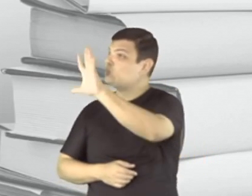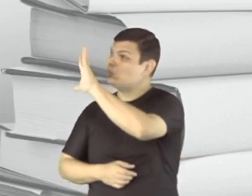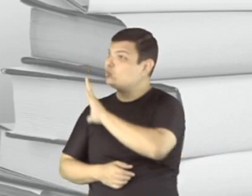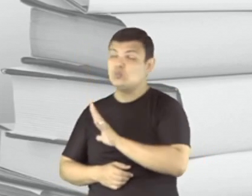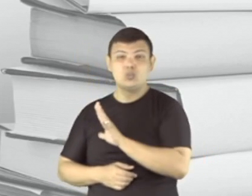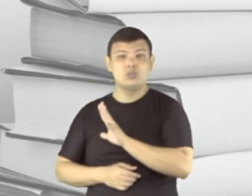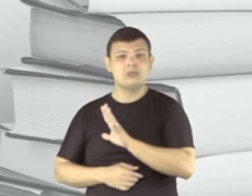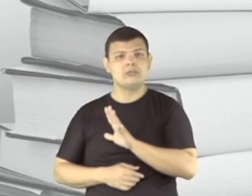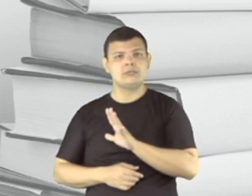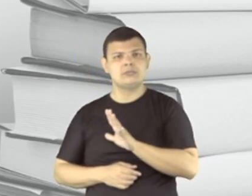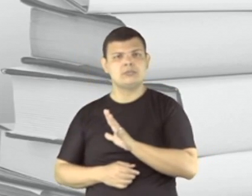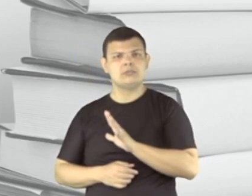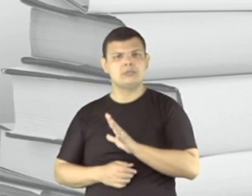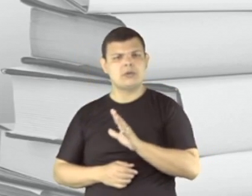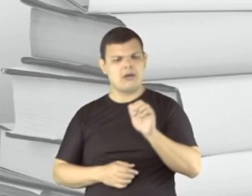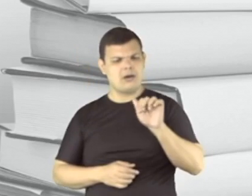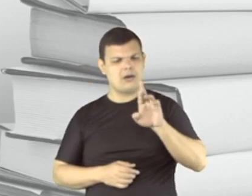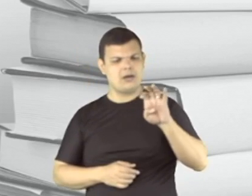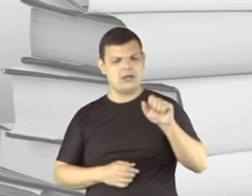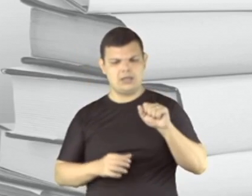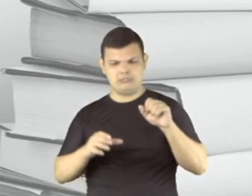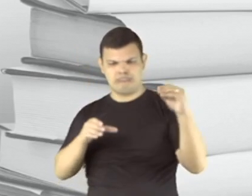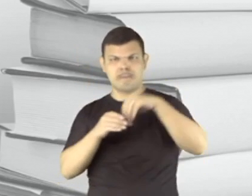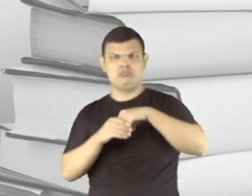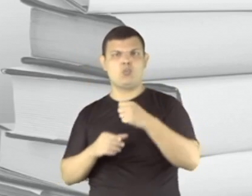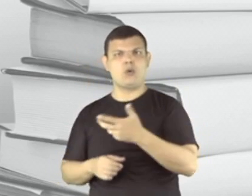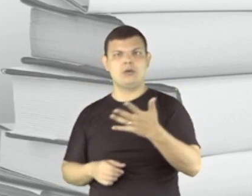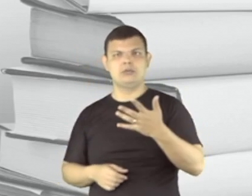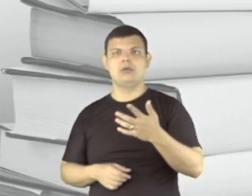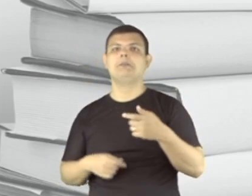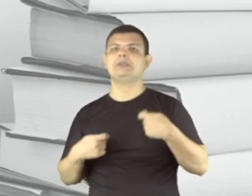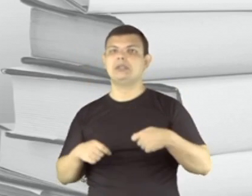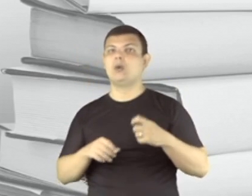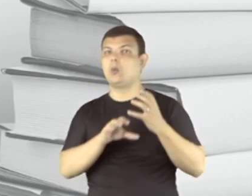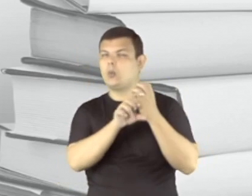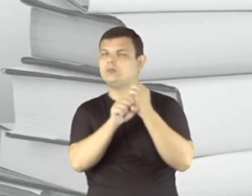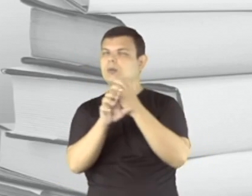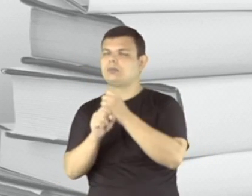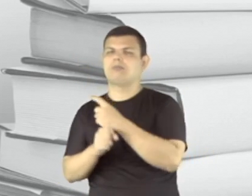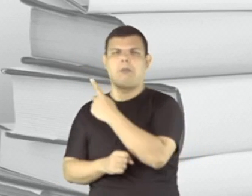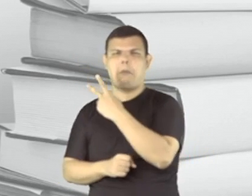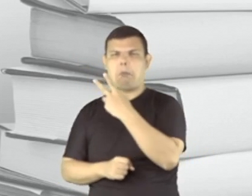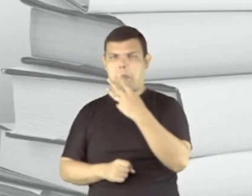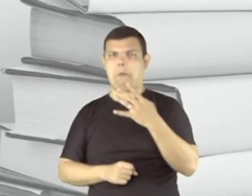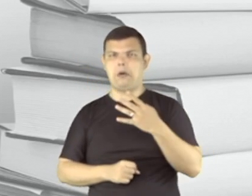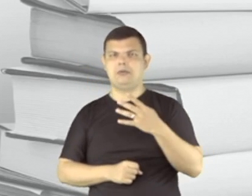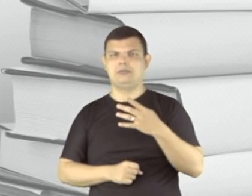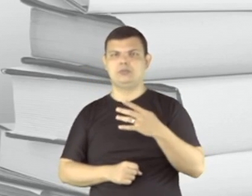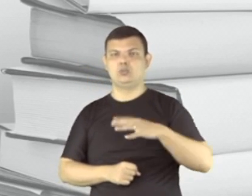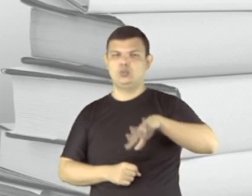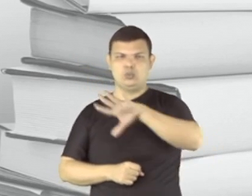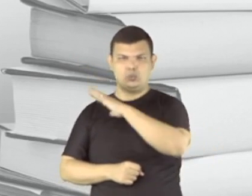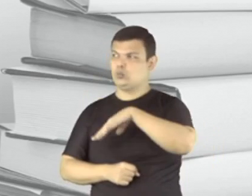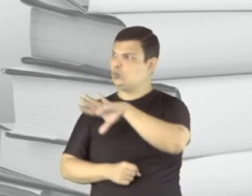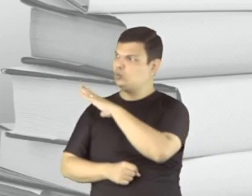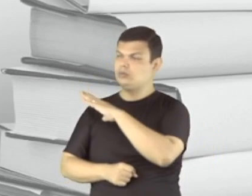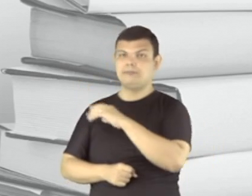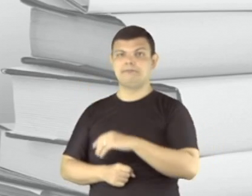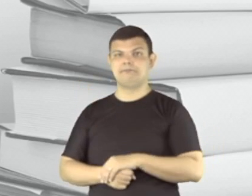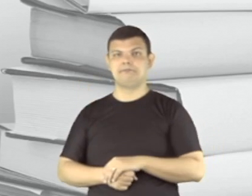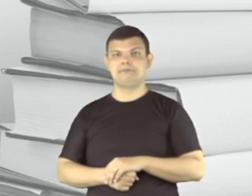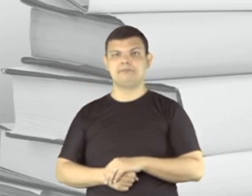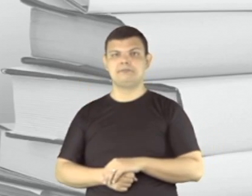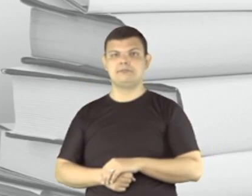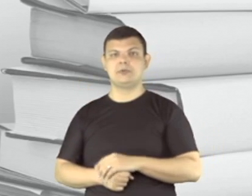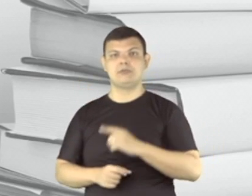desta figura aqui que representa uma casa, aí eu vou ter que contar os meus quadradinhos aqui, ó. Todos os quadrados aqui. E aí eu